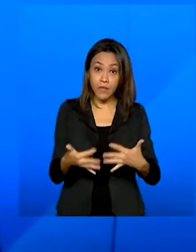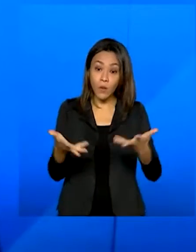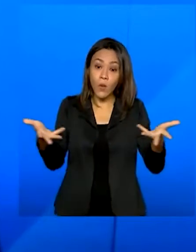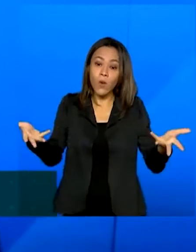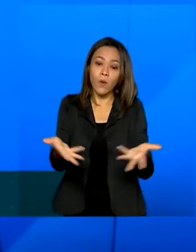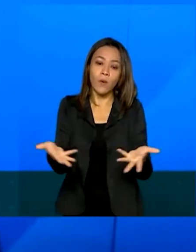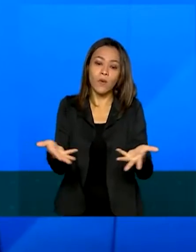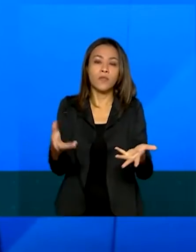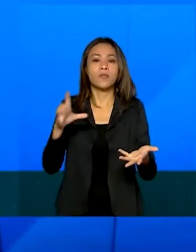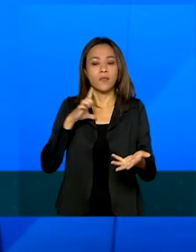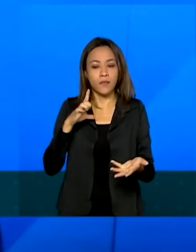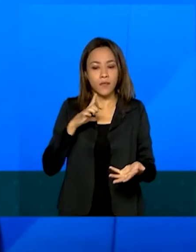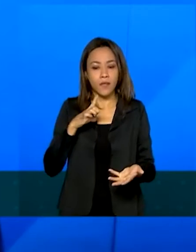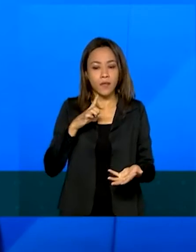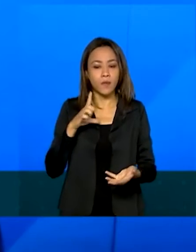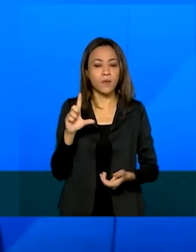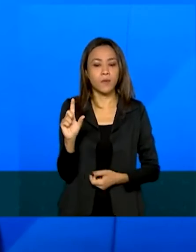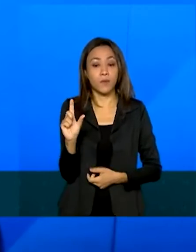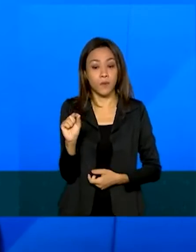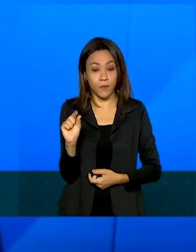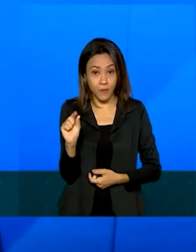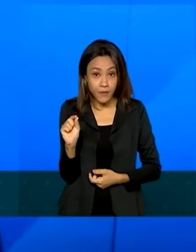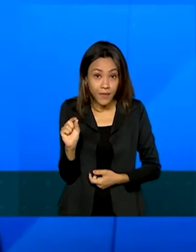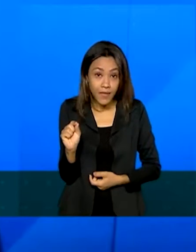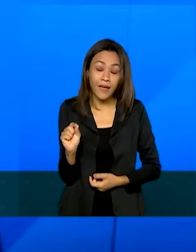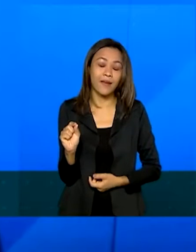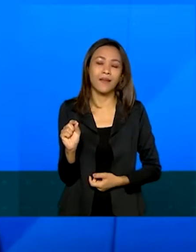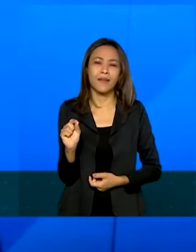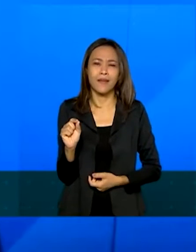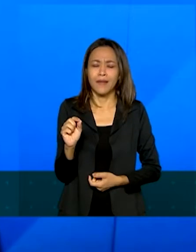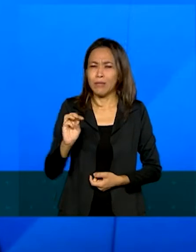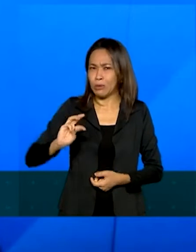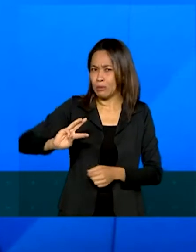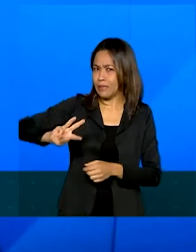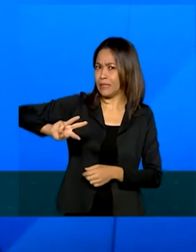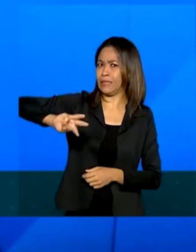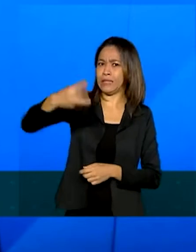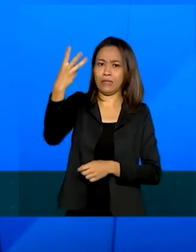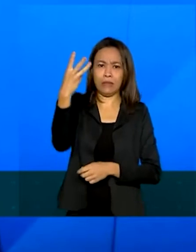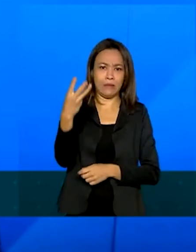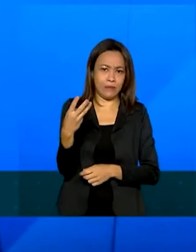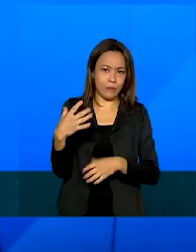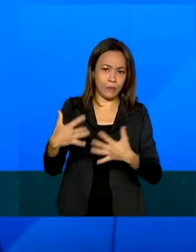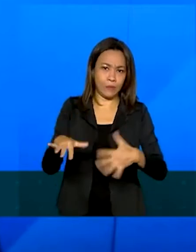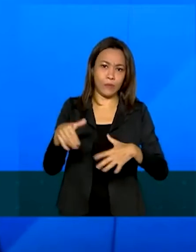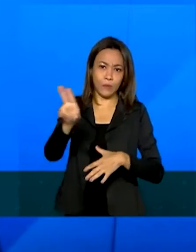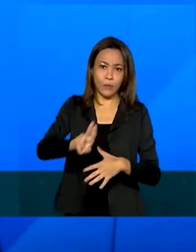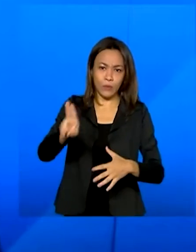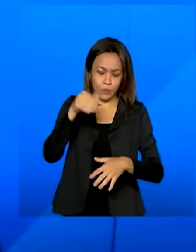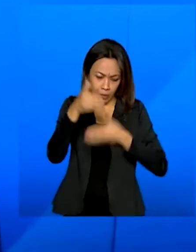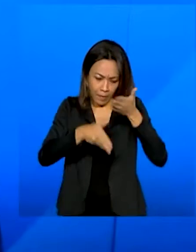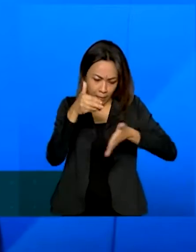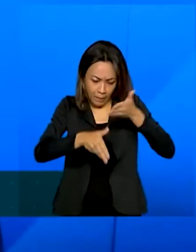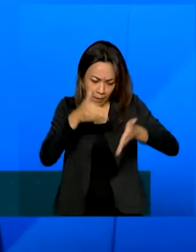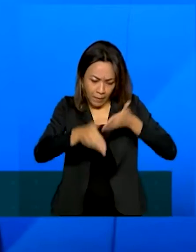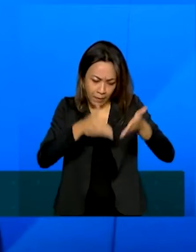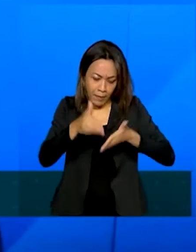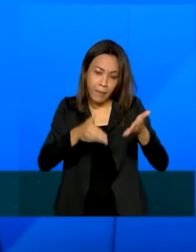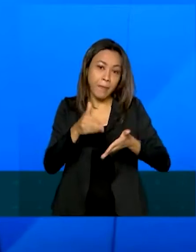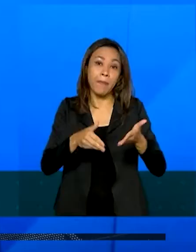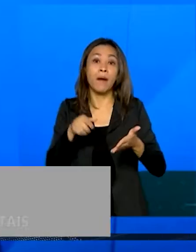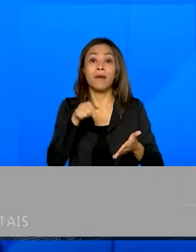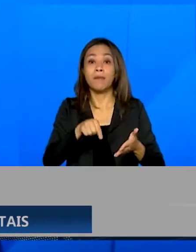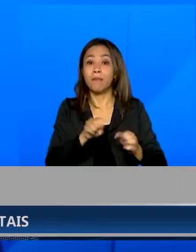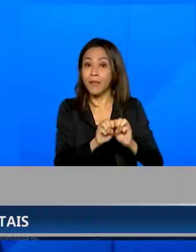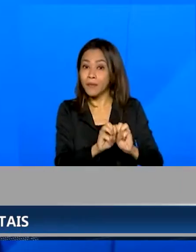da Caixa Econômica Federal é que as pessoas priorizem os canais digitais segundo ele a utilização